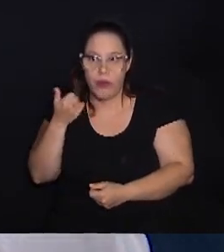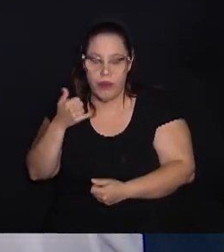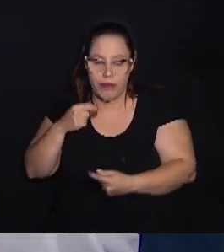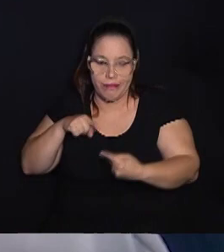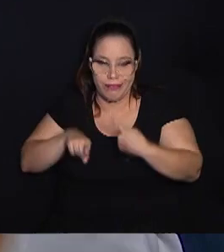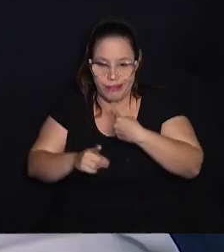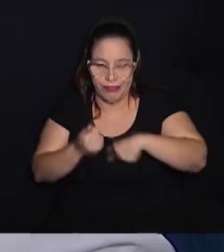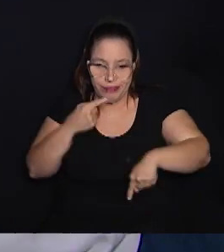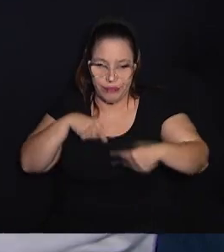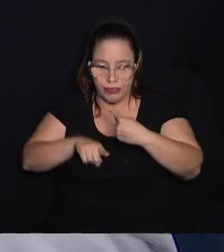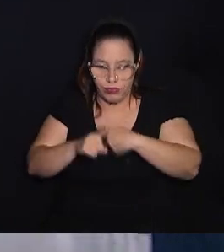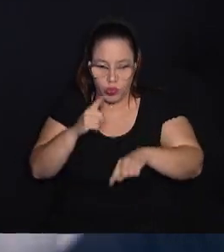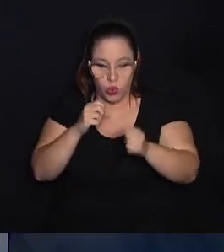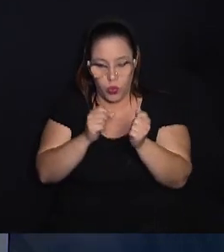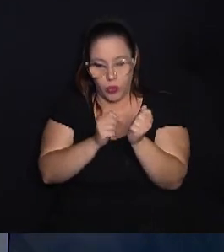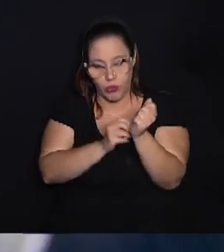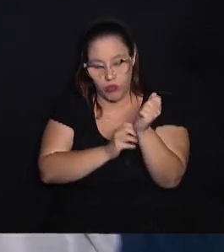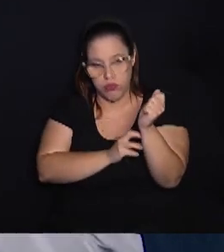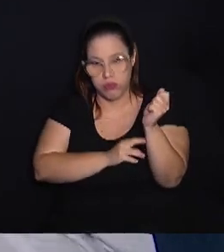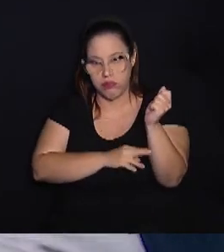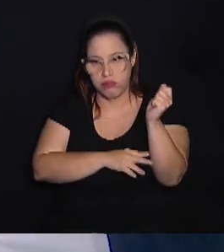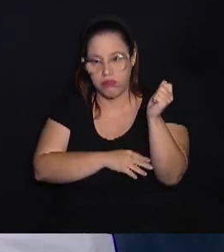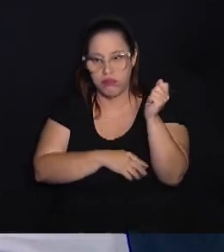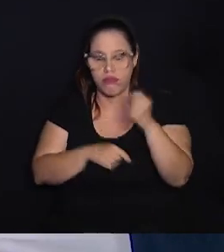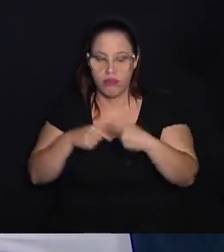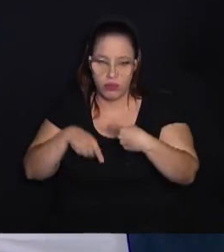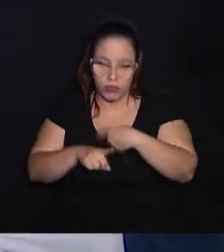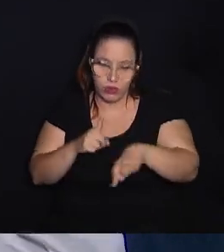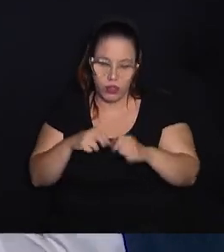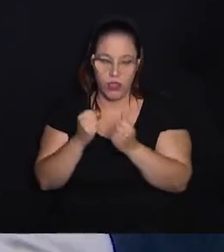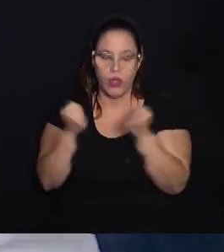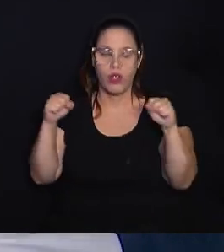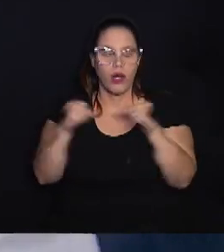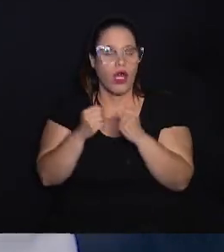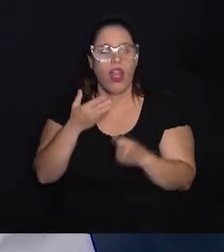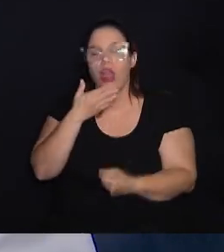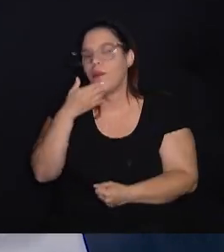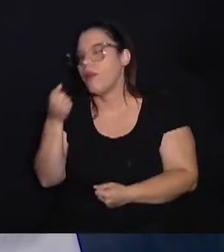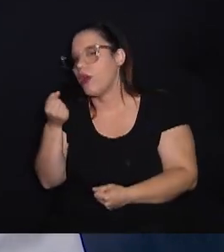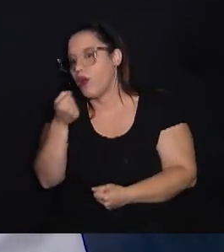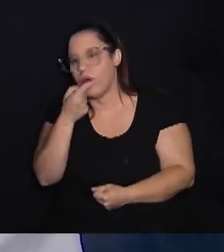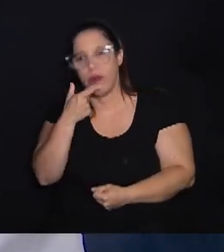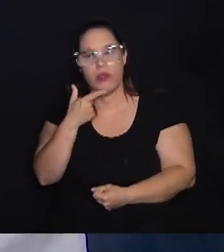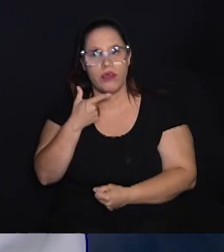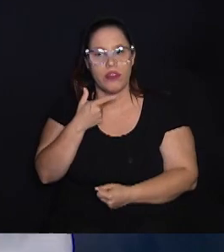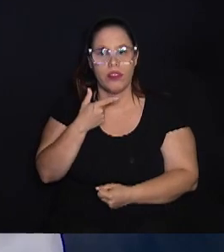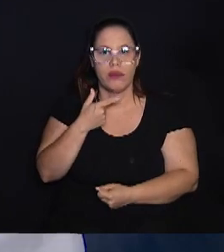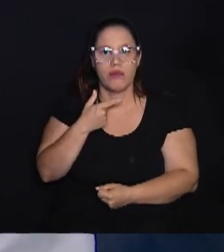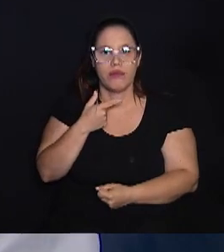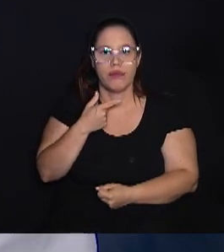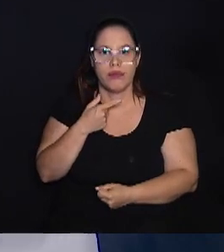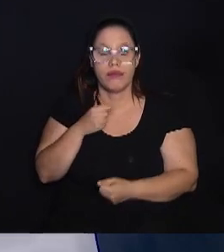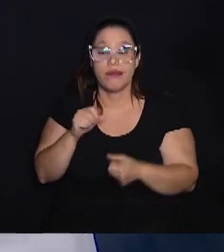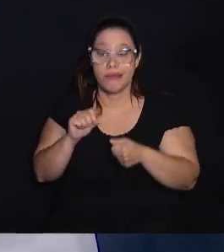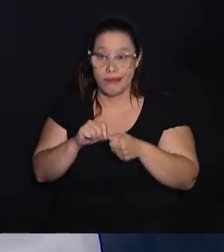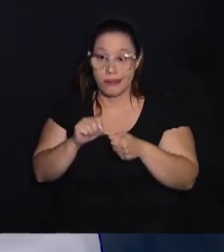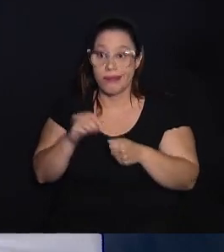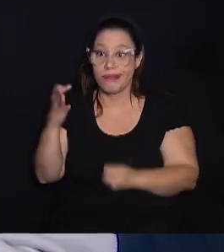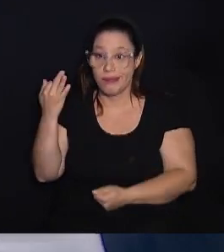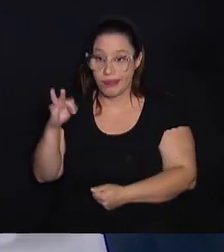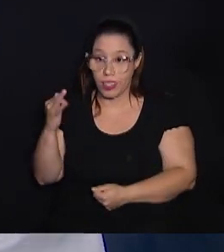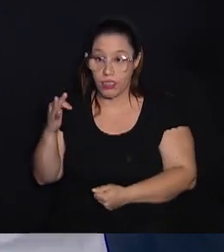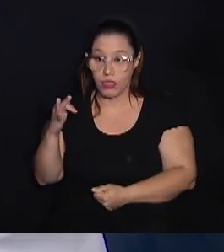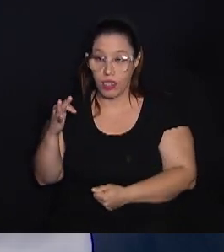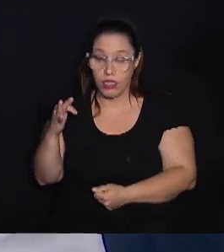para tudo, para o corpo todo, para o cérebro. Tá? Então o exercício é o melhor remédio que você pode fazer